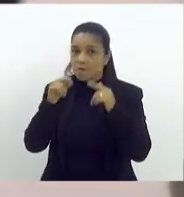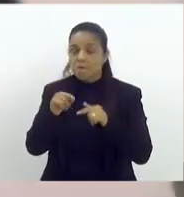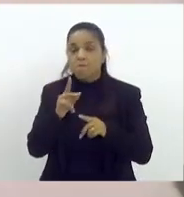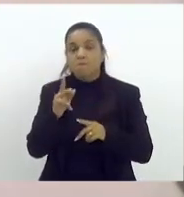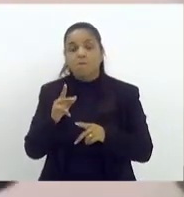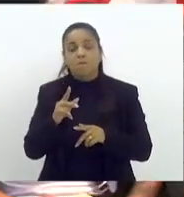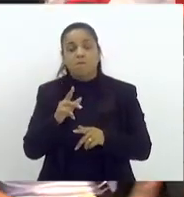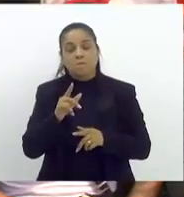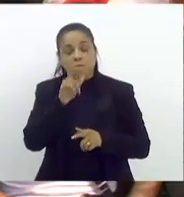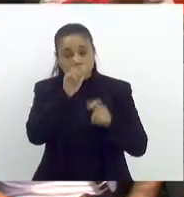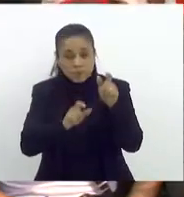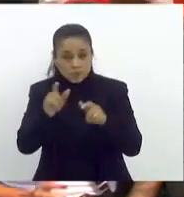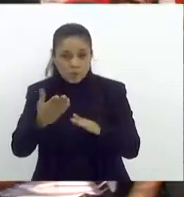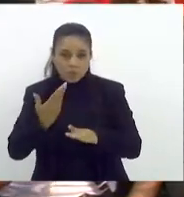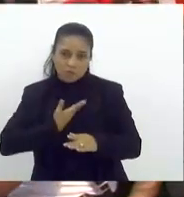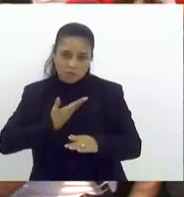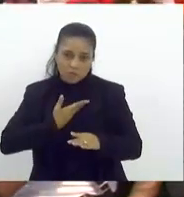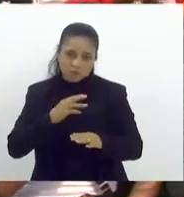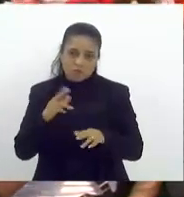sendo preso